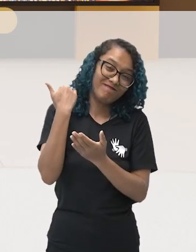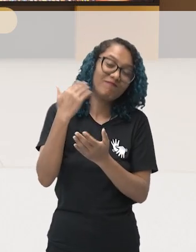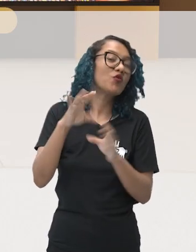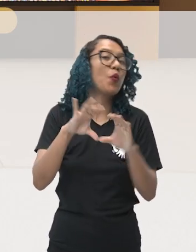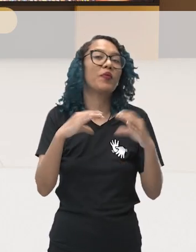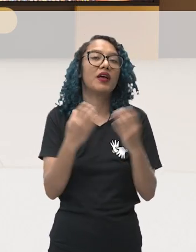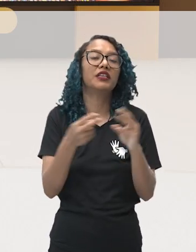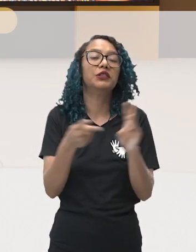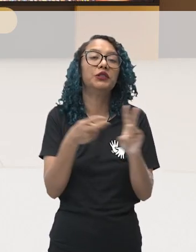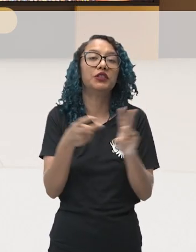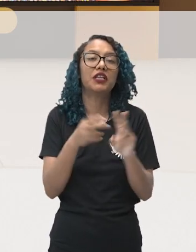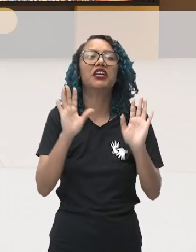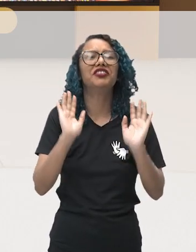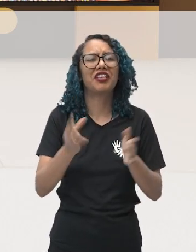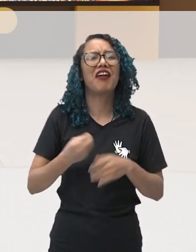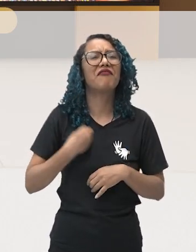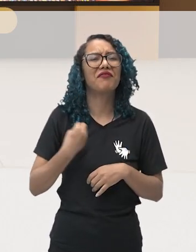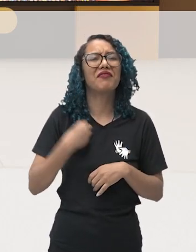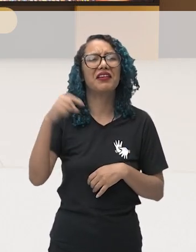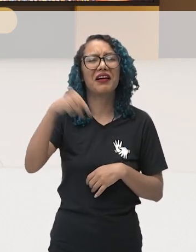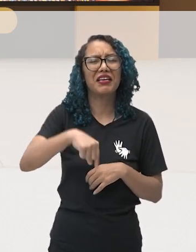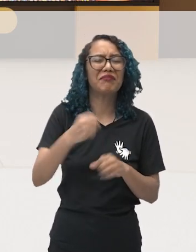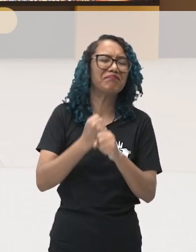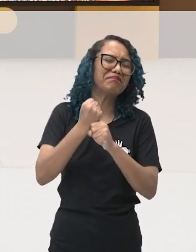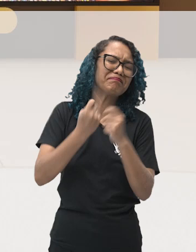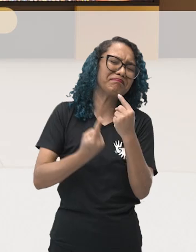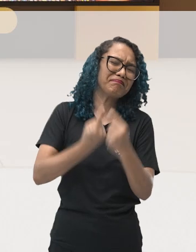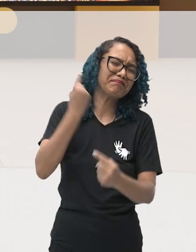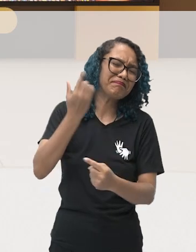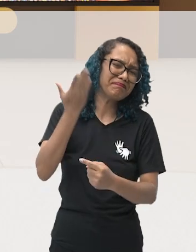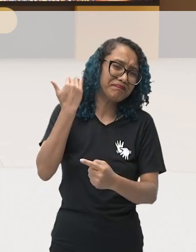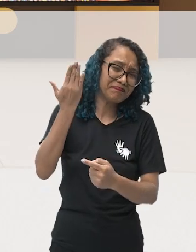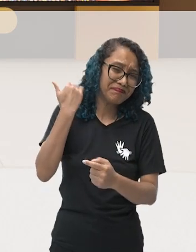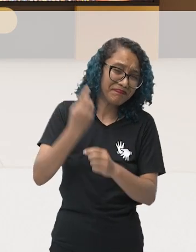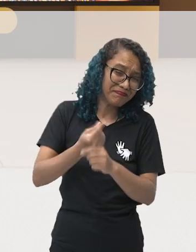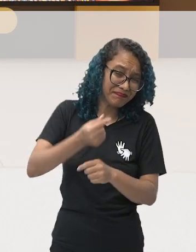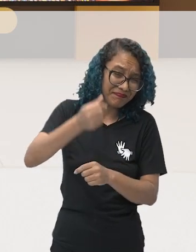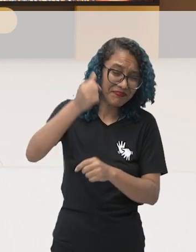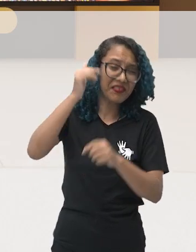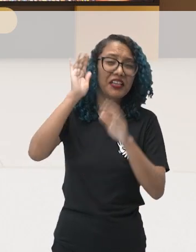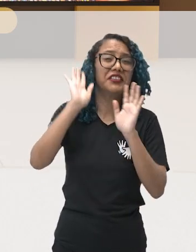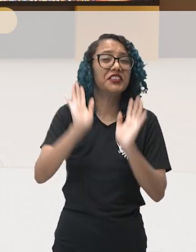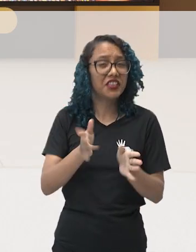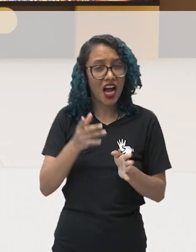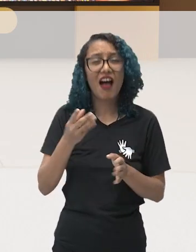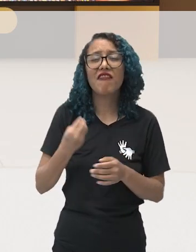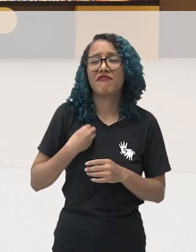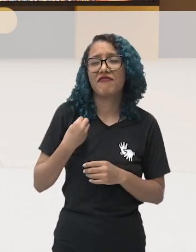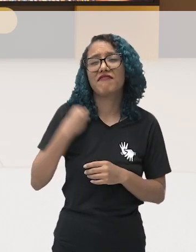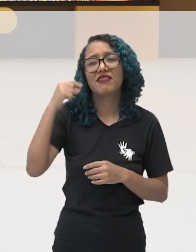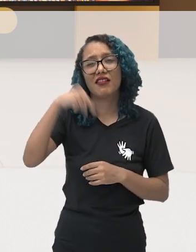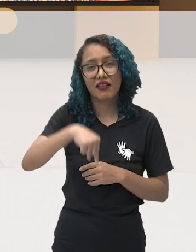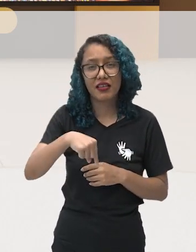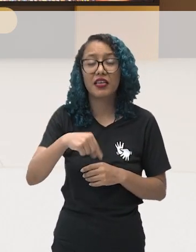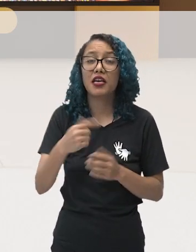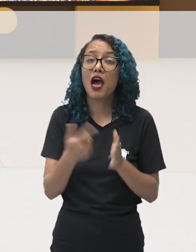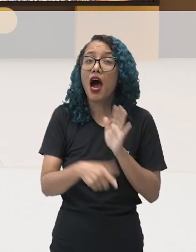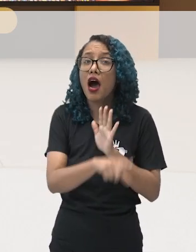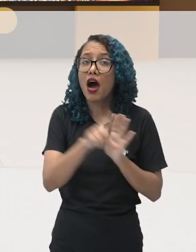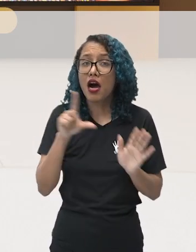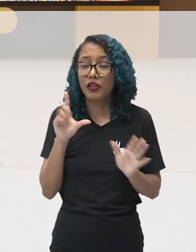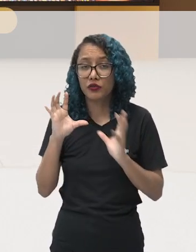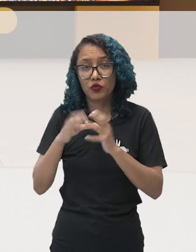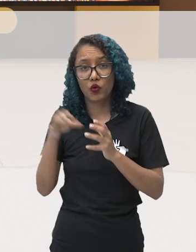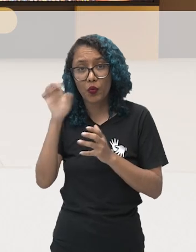como Brasil hoje, né, muito antes da chegada dos primeiros europeus, e eles já tinham, né, professor, como a gente vai